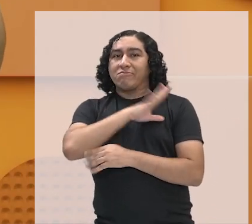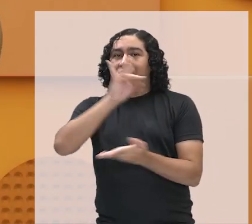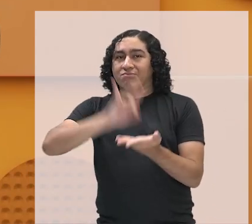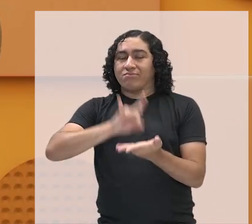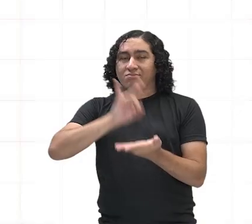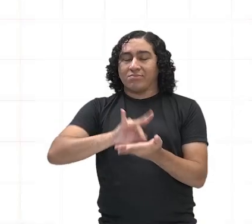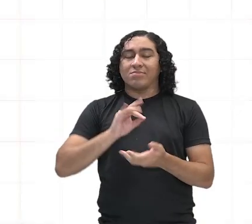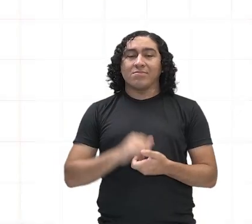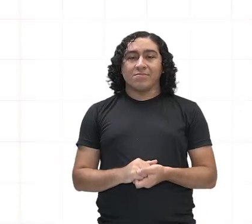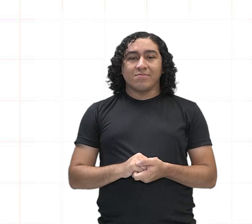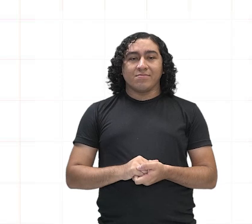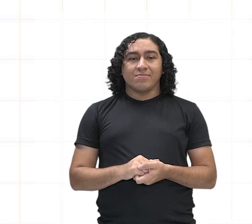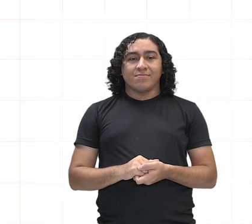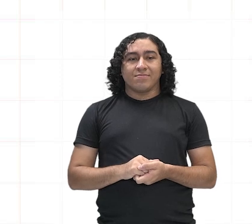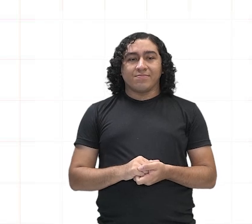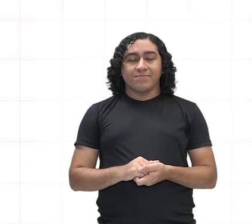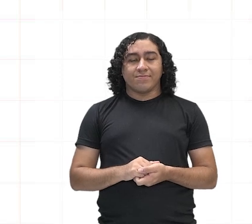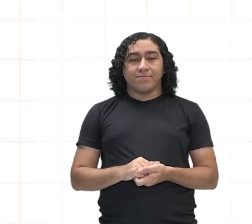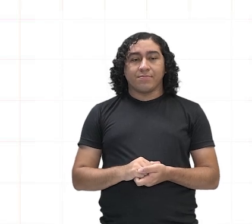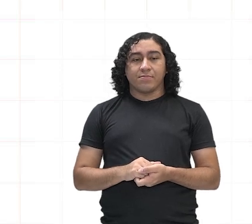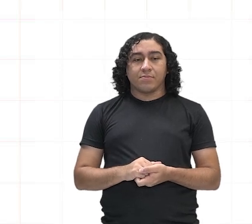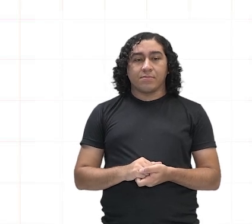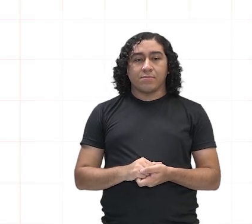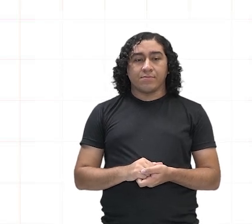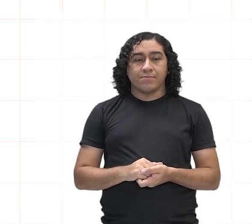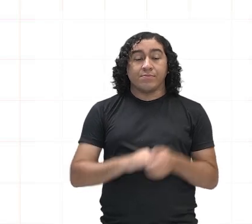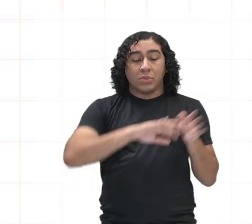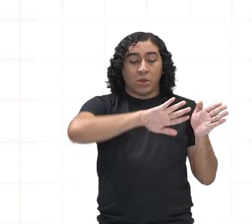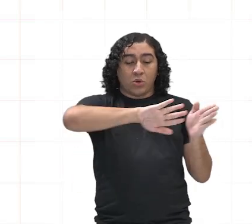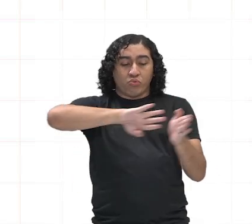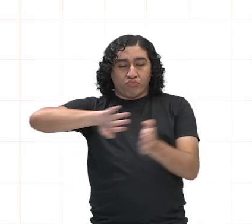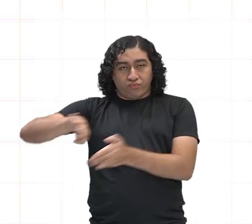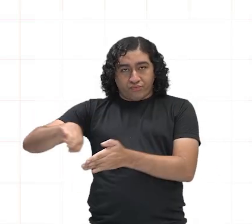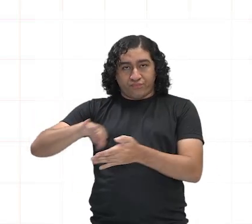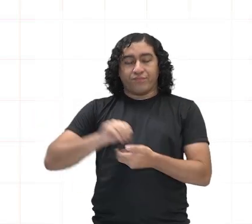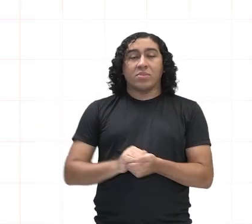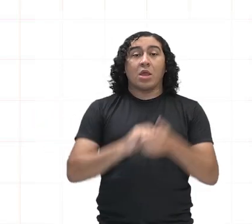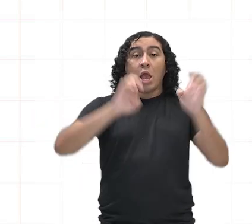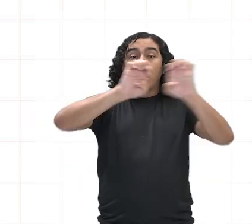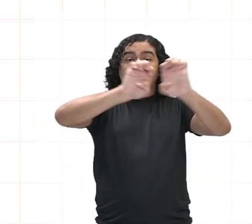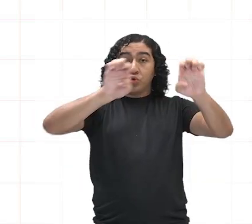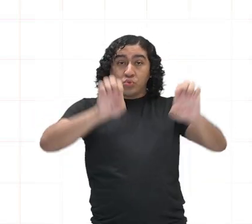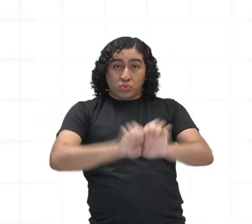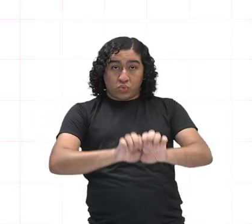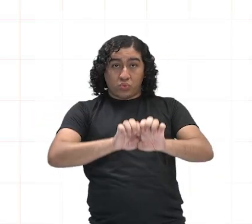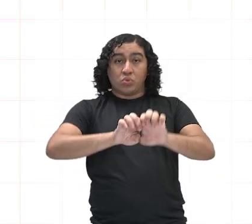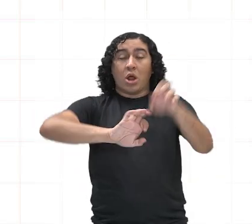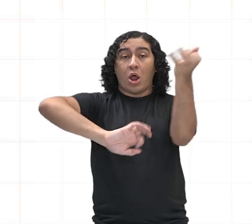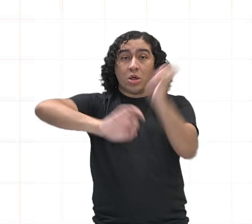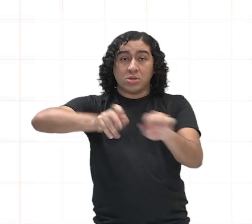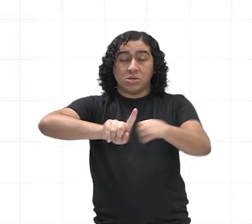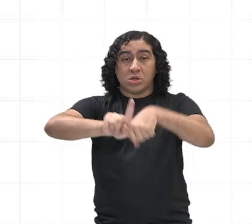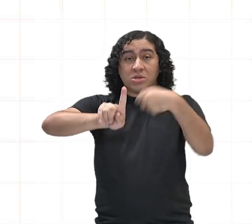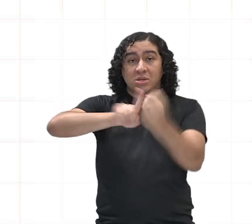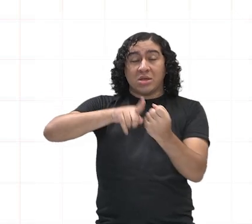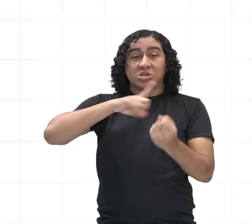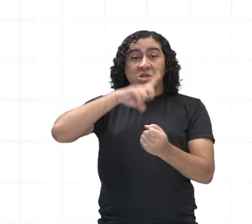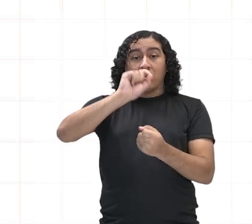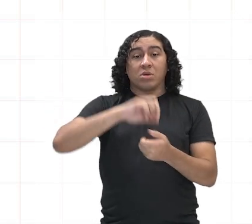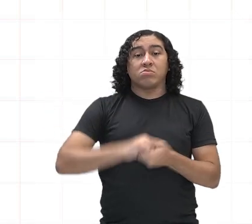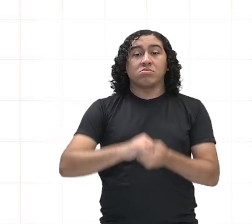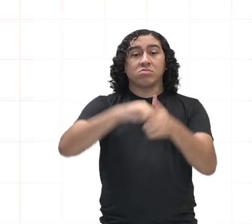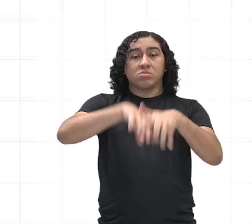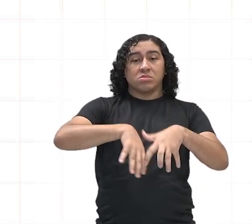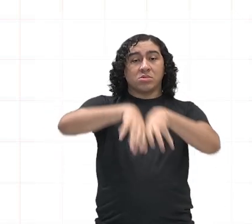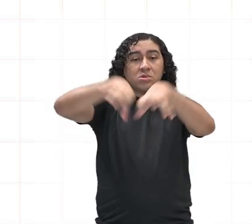só, acompanha ali comigo sobre a administração da cidade espartana. A cidade era dirigida por uma diarquia,